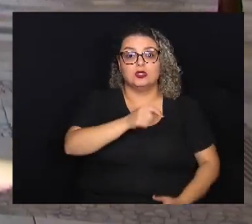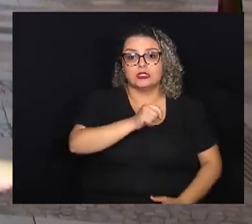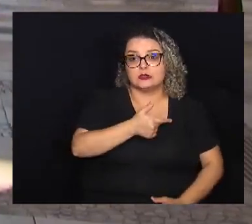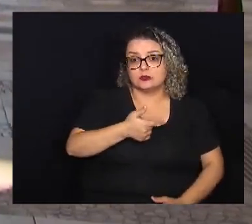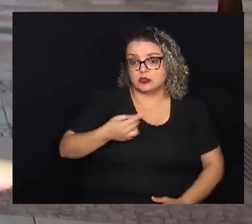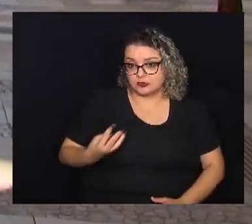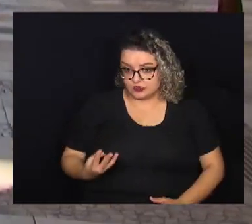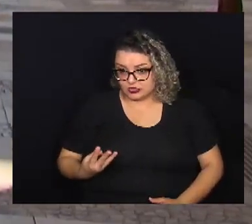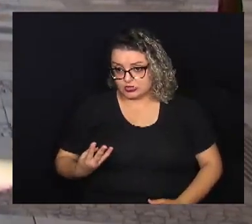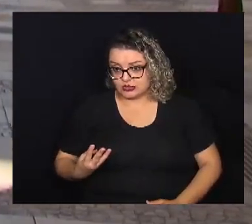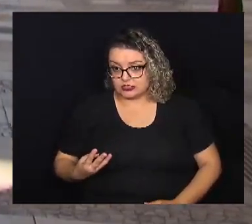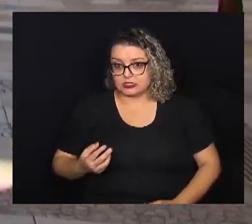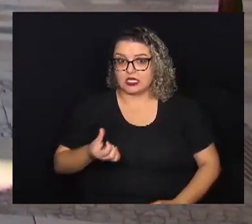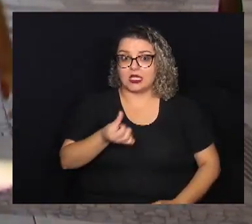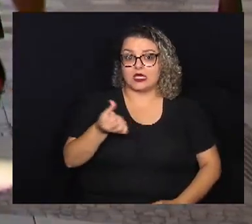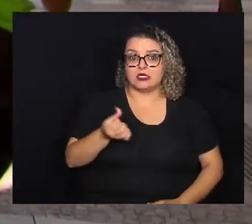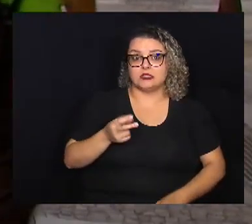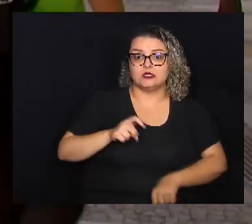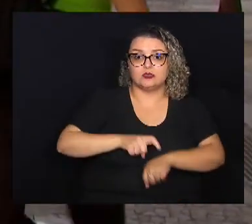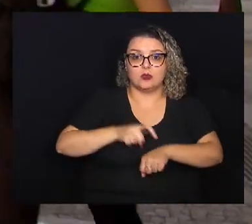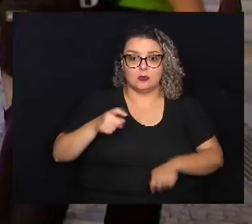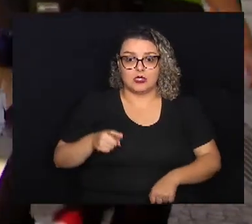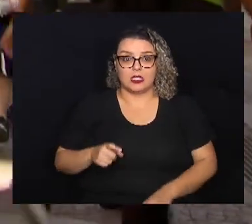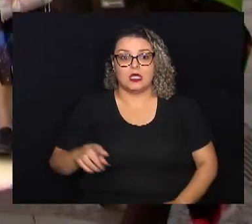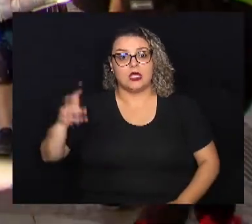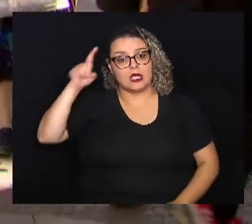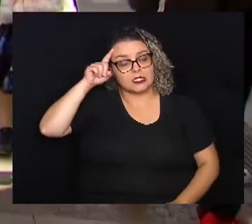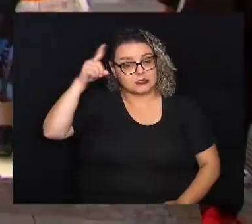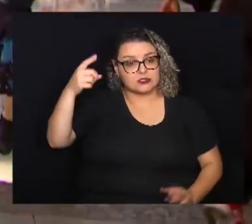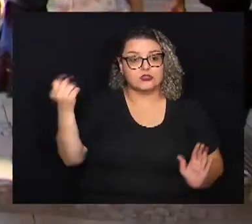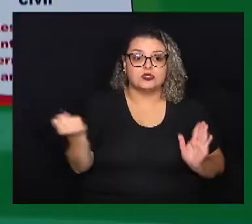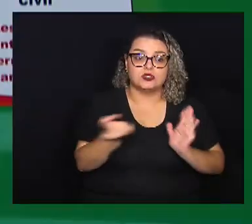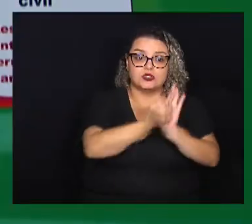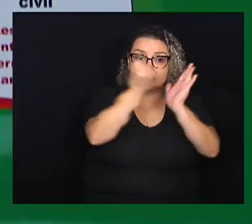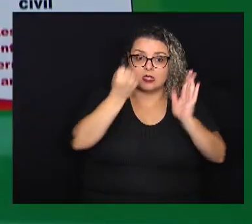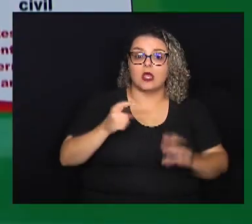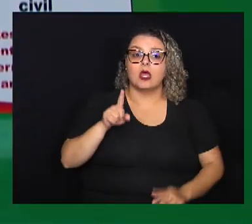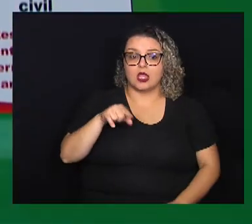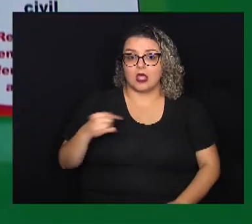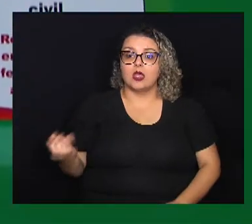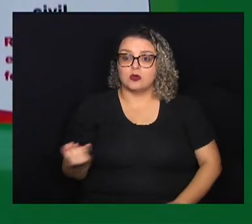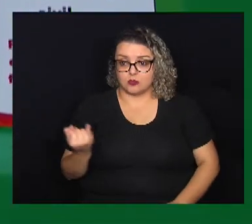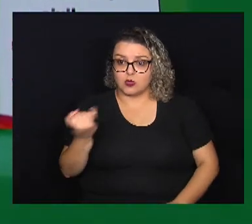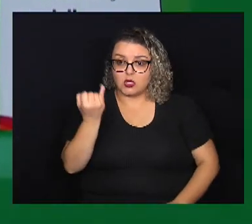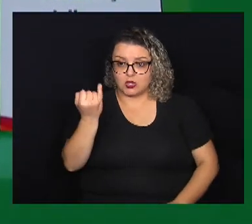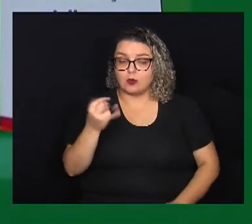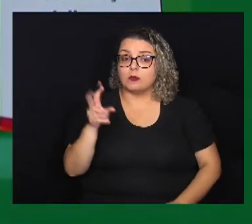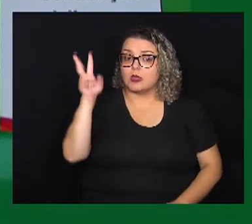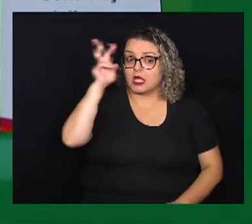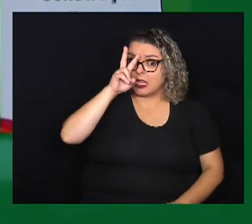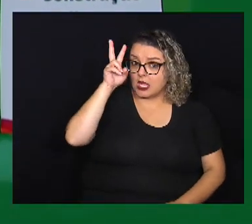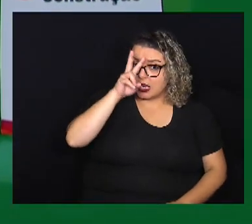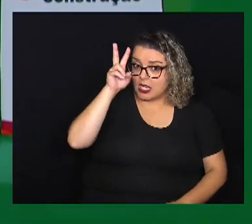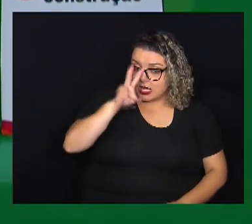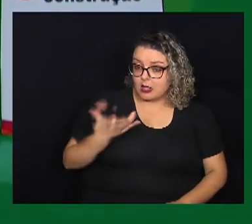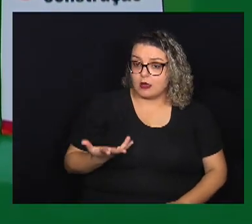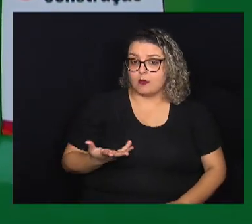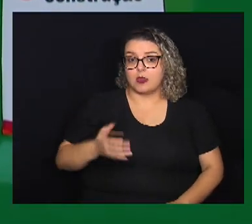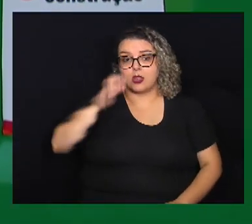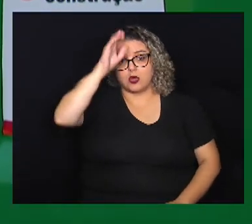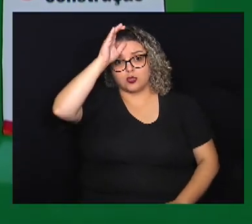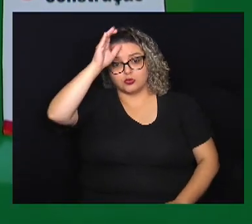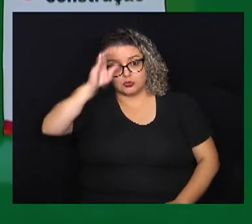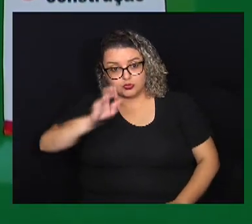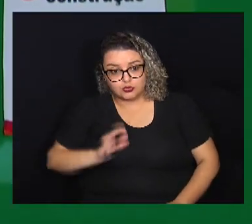sexta edição. Essas datas simbólicas são importantes para lembrar o cidadão, para lembrar